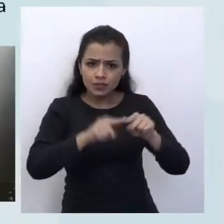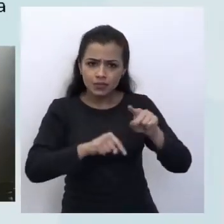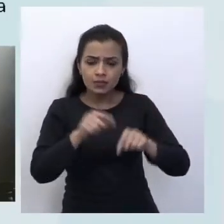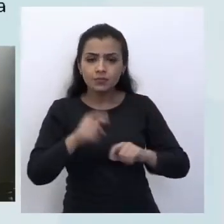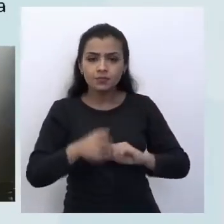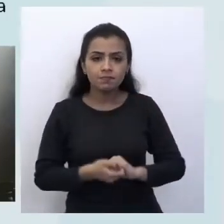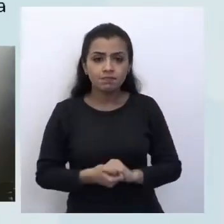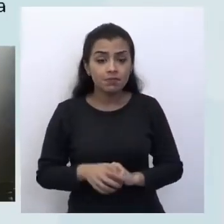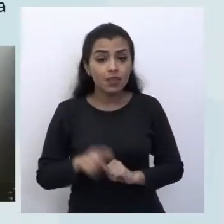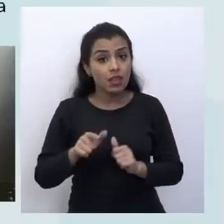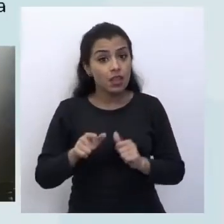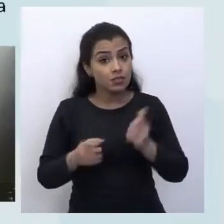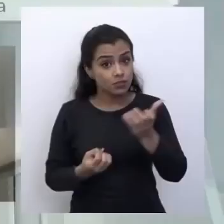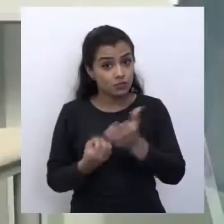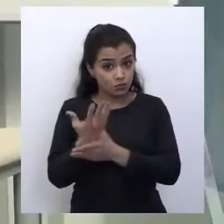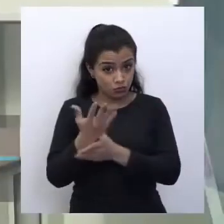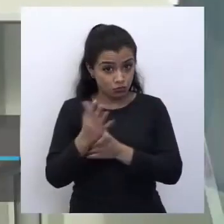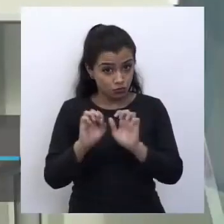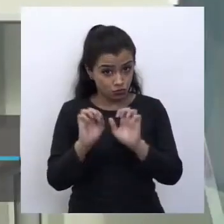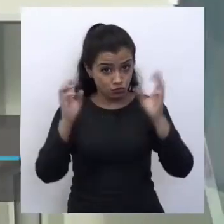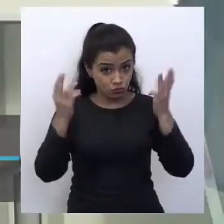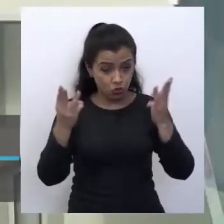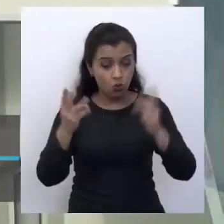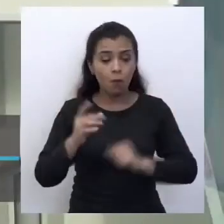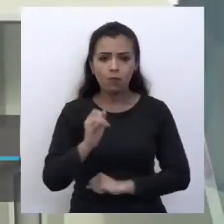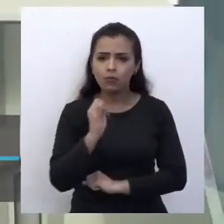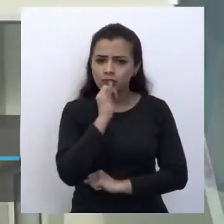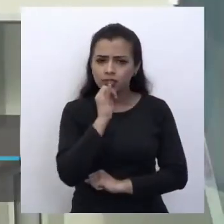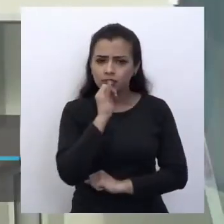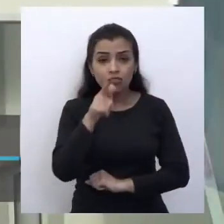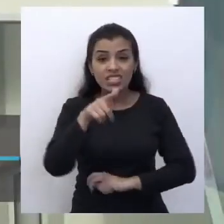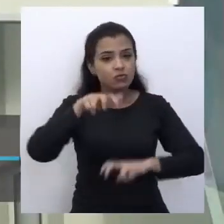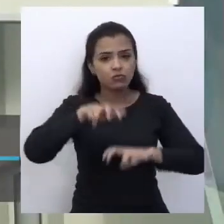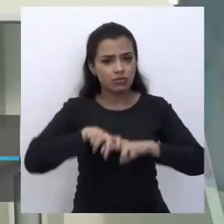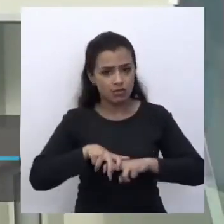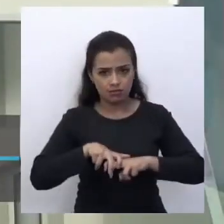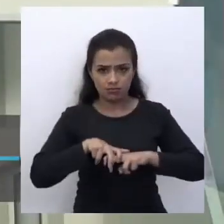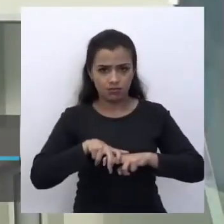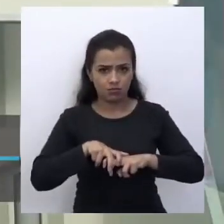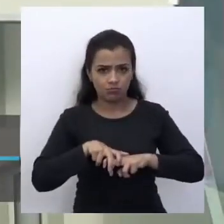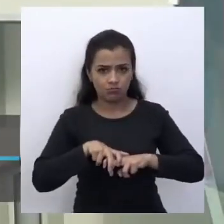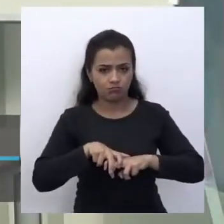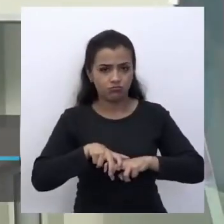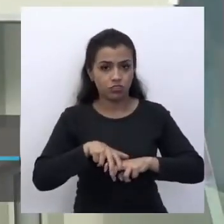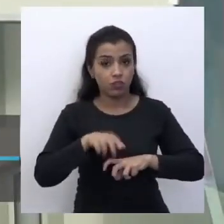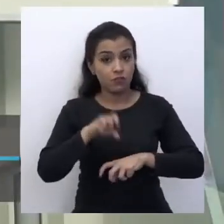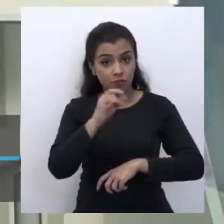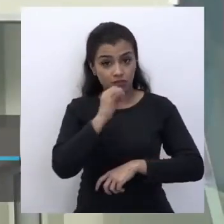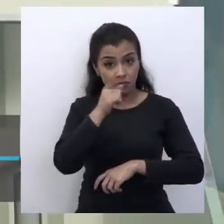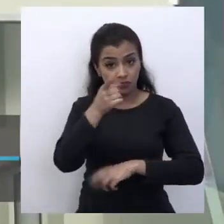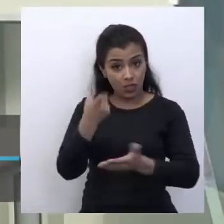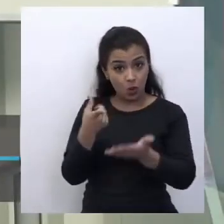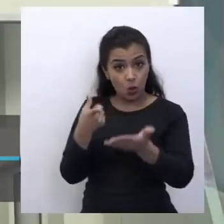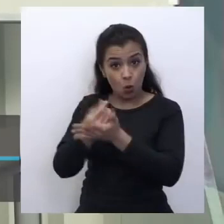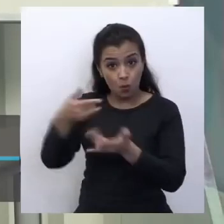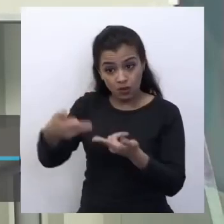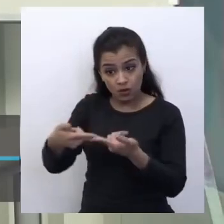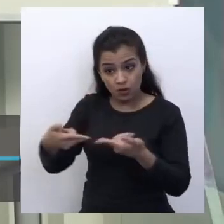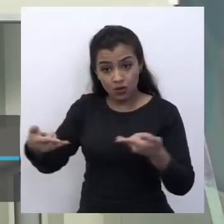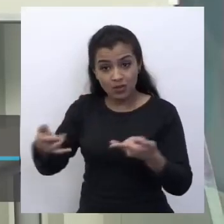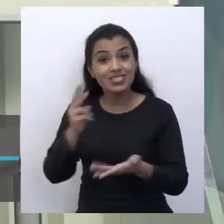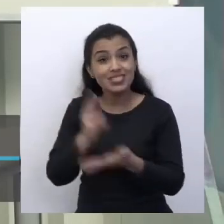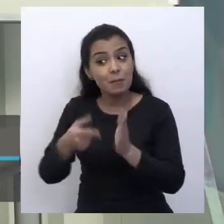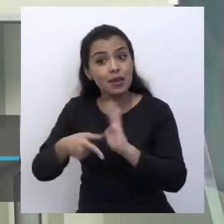Nesse espetáculo, turma, por exemplo, você não senta. Quando você compra o ingresso, eles já avisam para você ir com uma